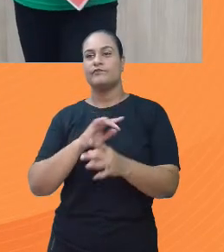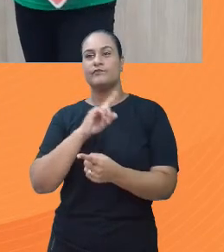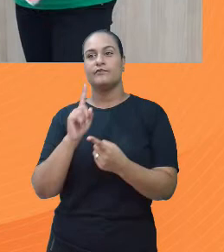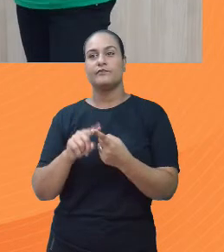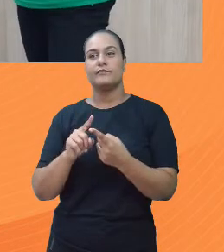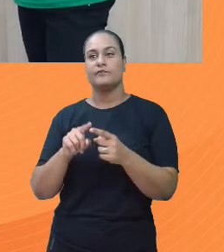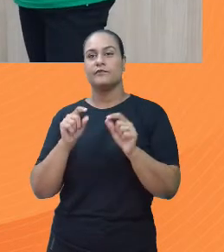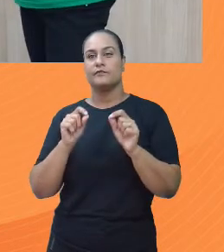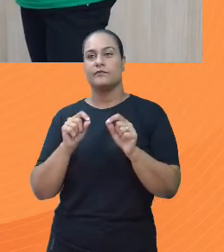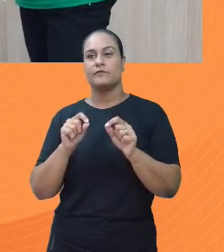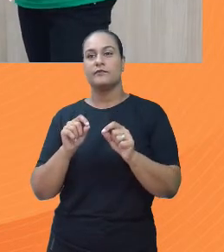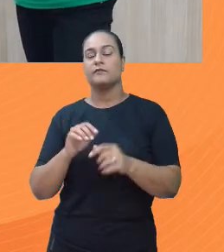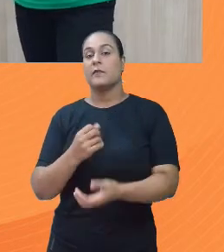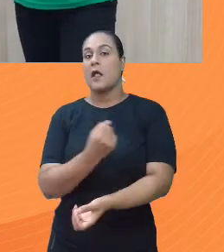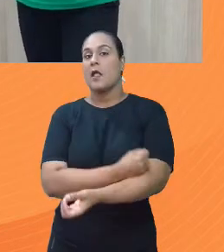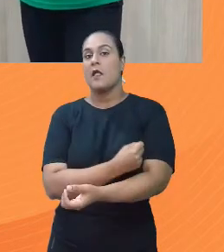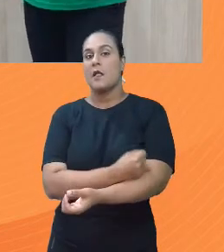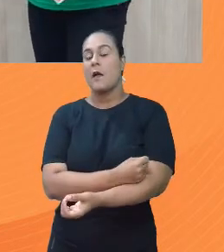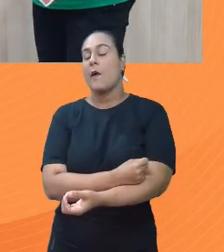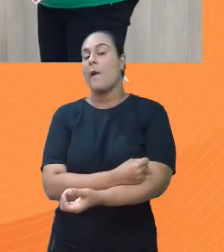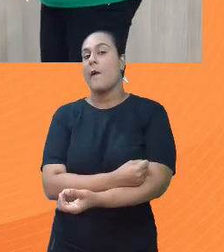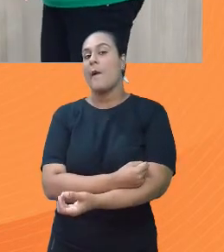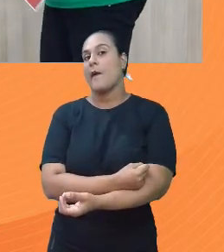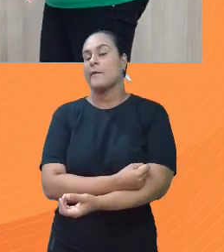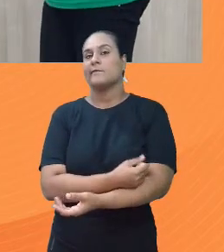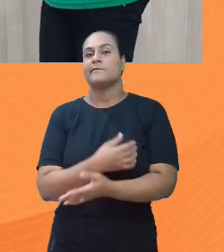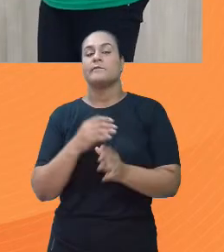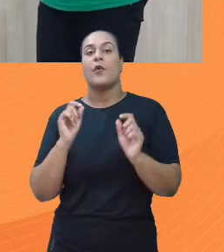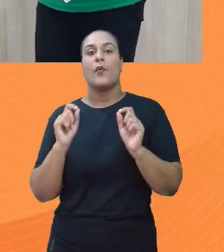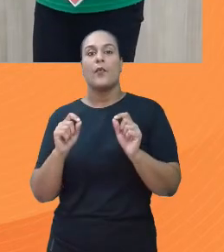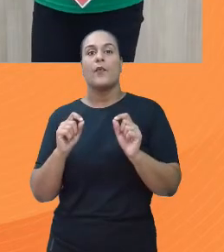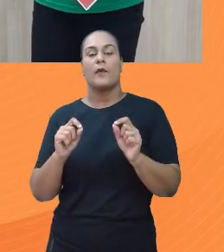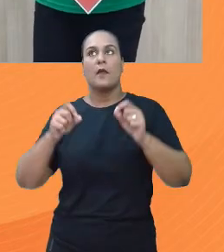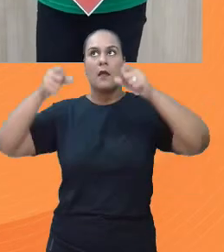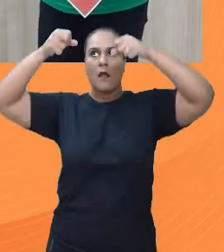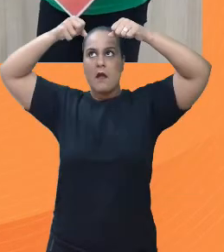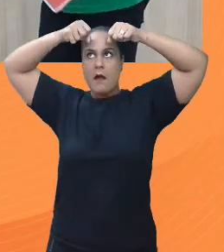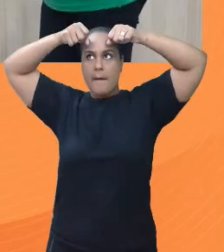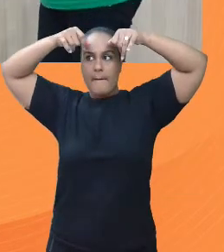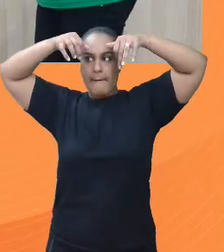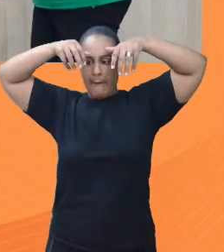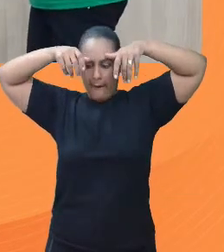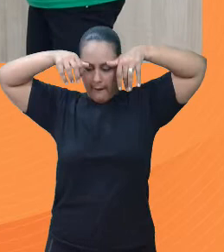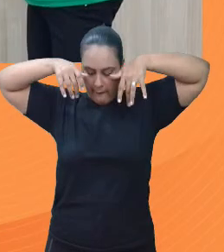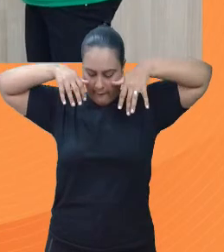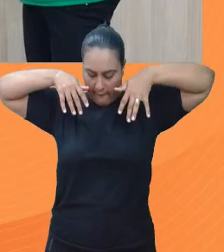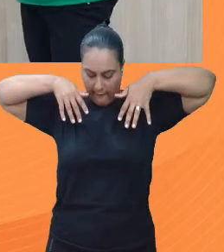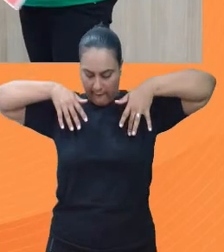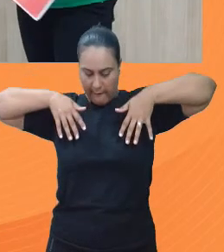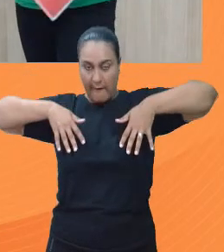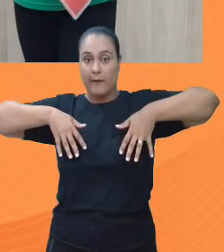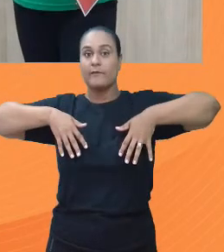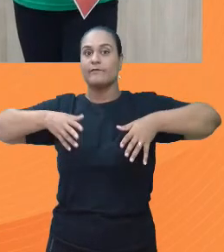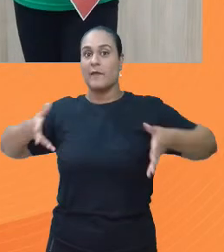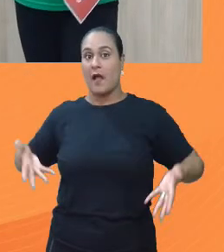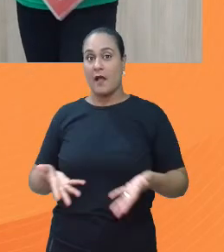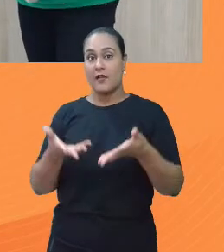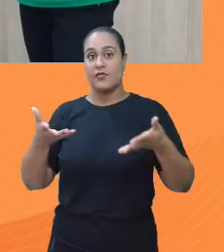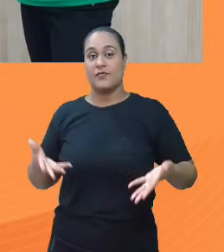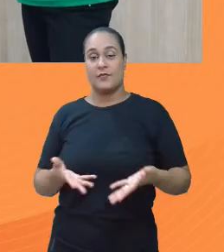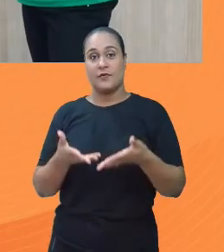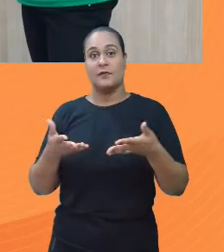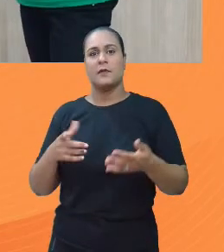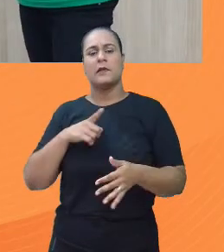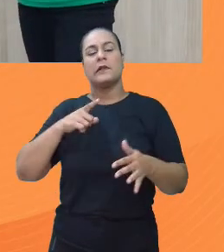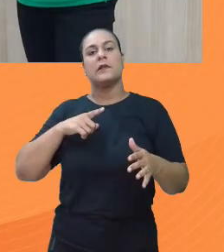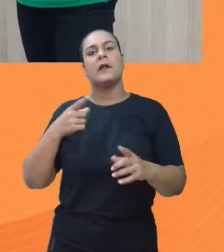questão aí dessas drogas psicoativas, né? Que agem sobre os neurotransmissores, as estimulantes. Então,